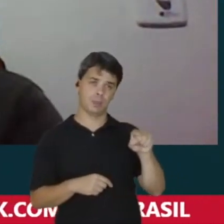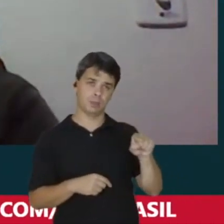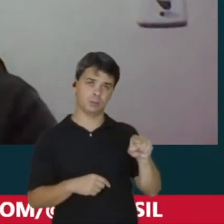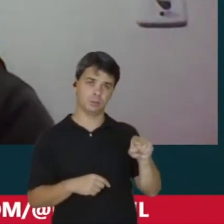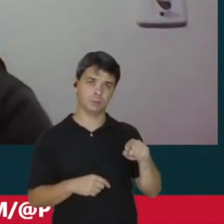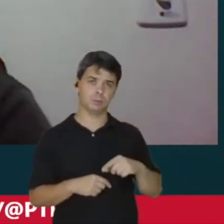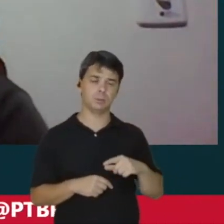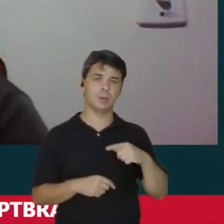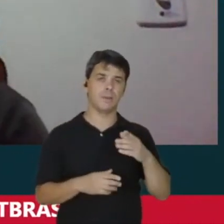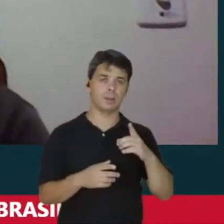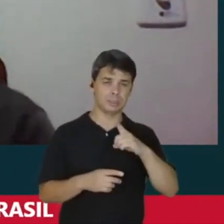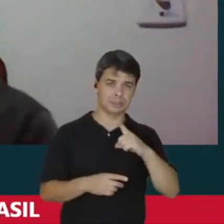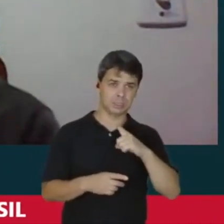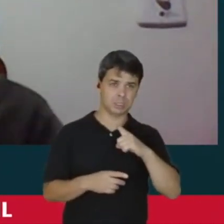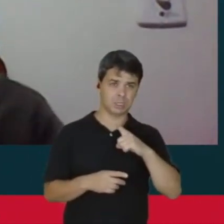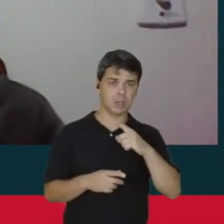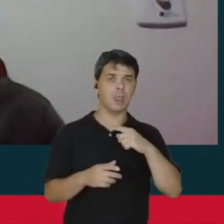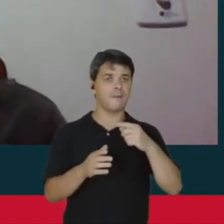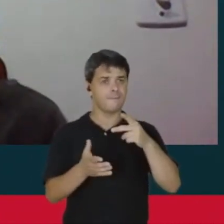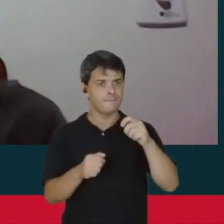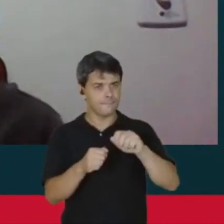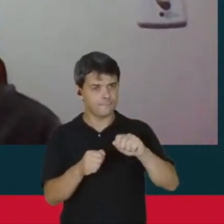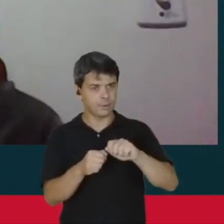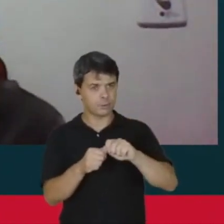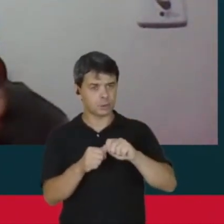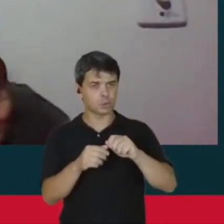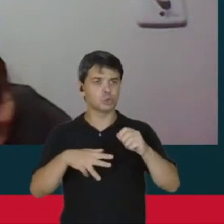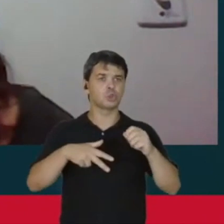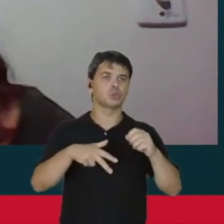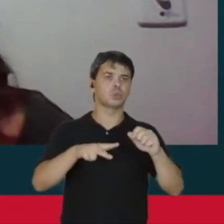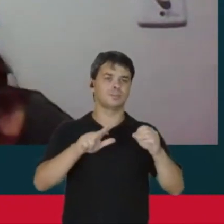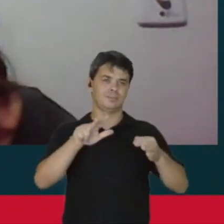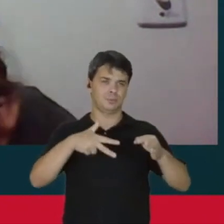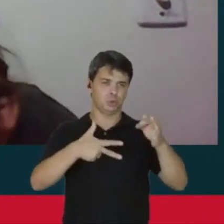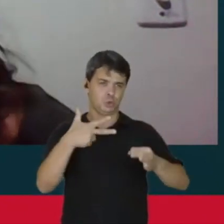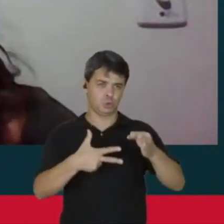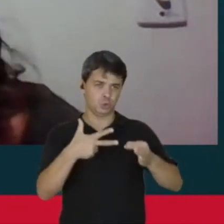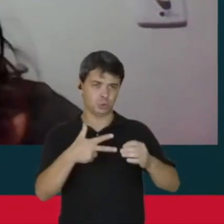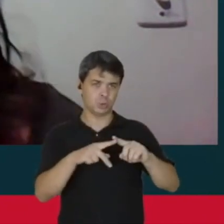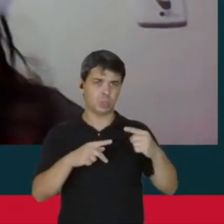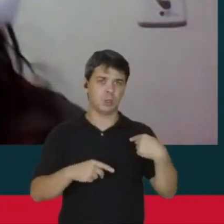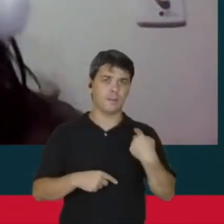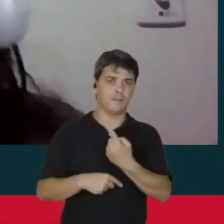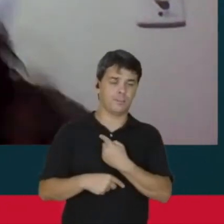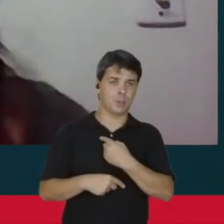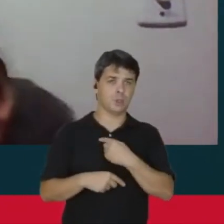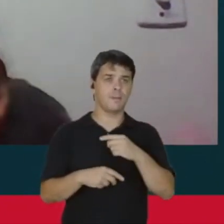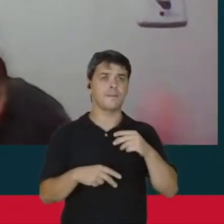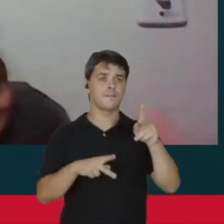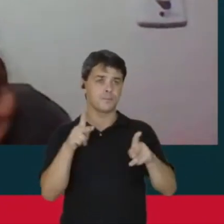né, passa a ter concretude do ponto de vista jurídico-legal se a população continuar na